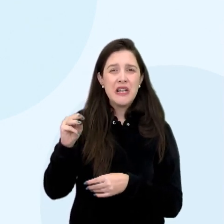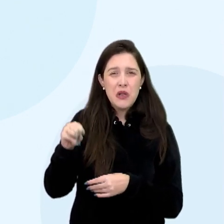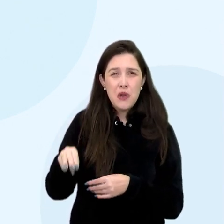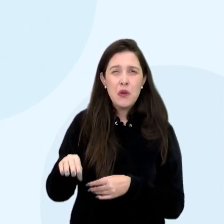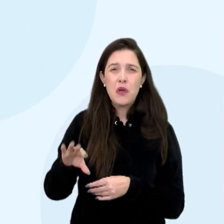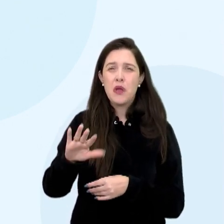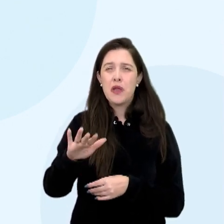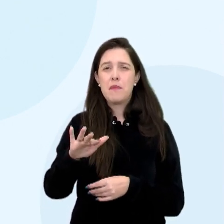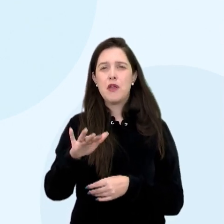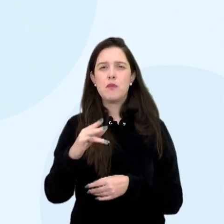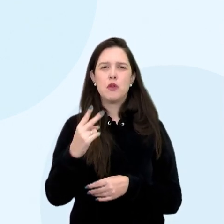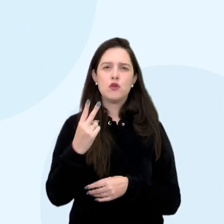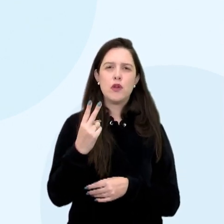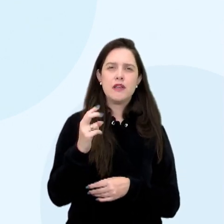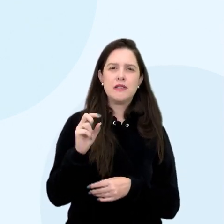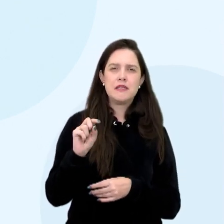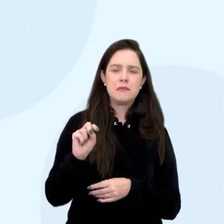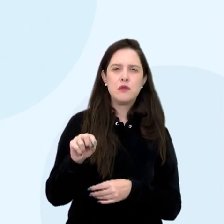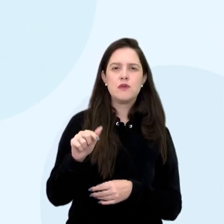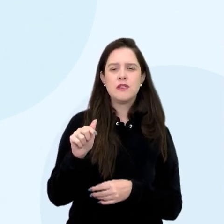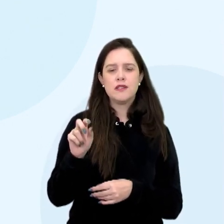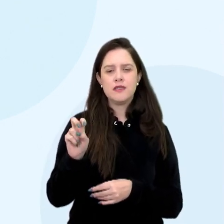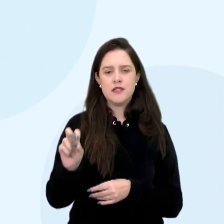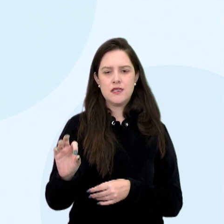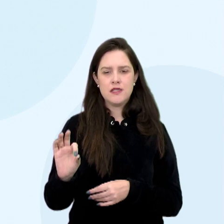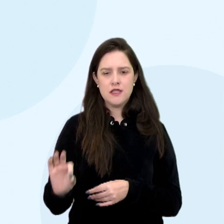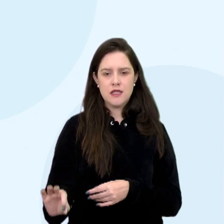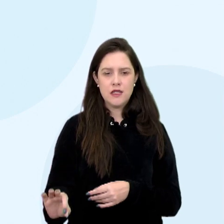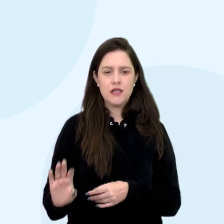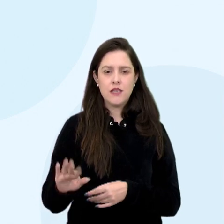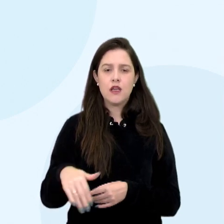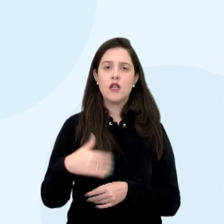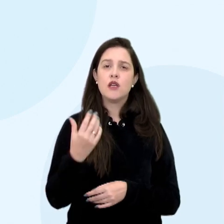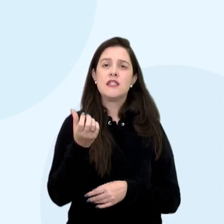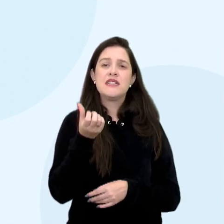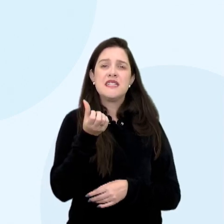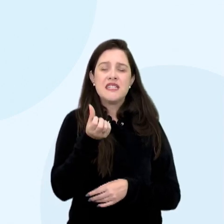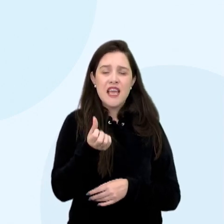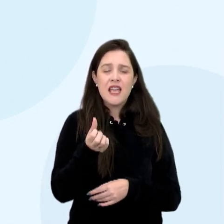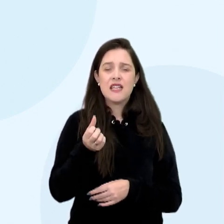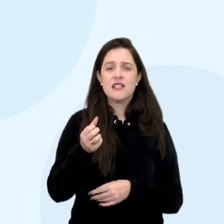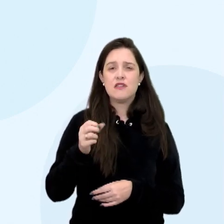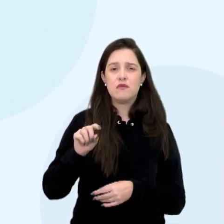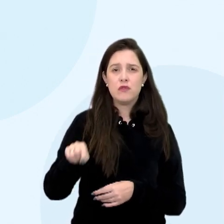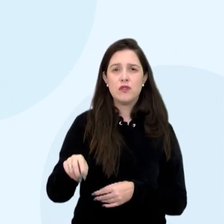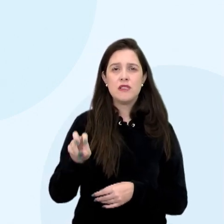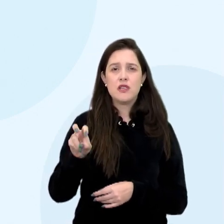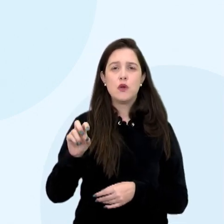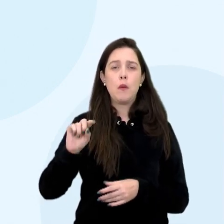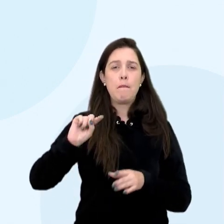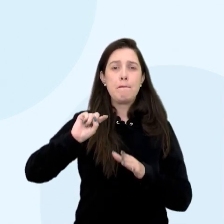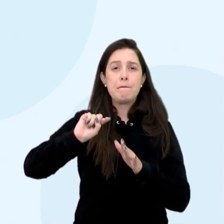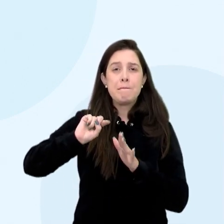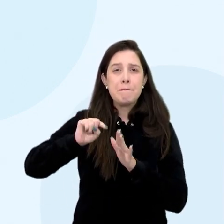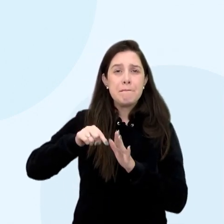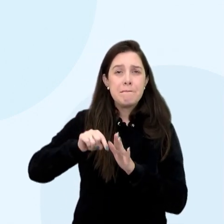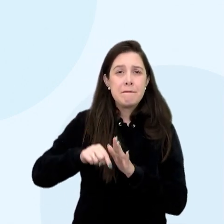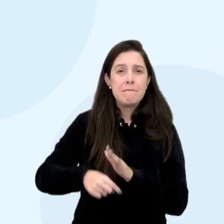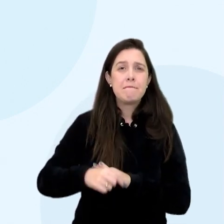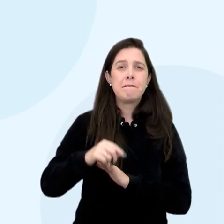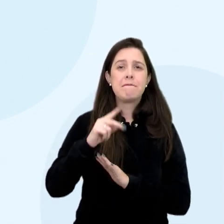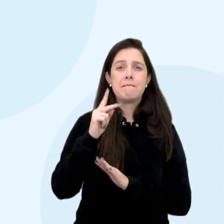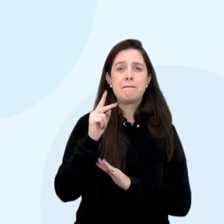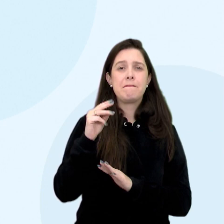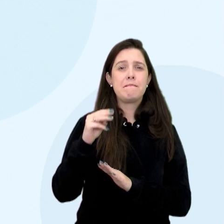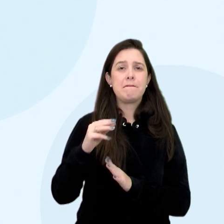entre 2.885 a 5.155 quilômetros de profundidade. Então ele é maior do